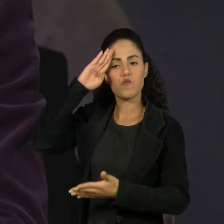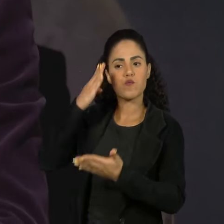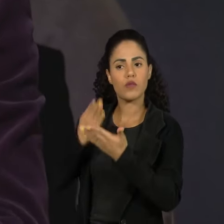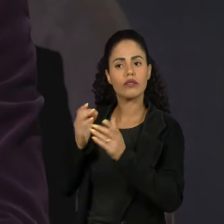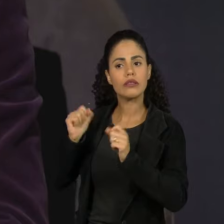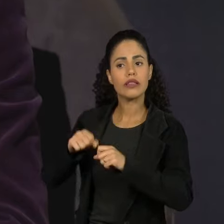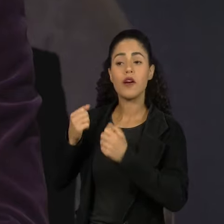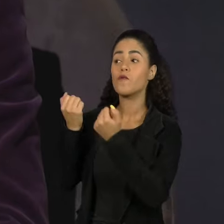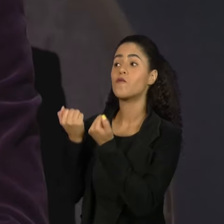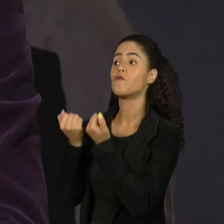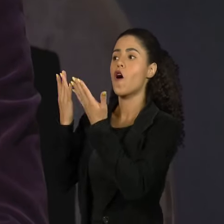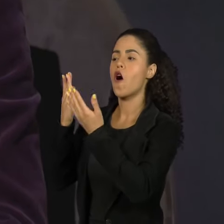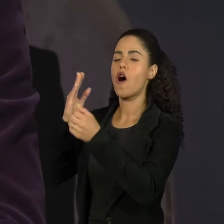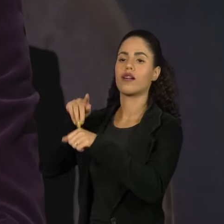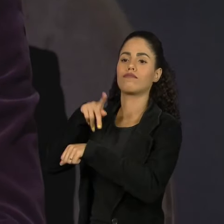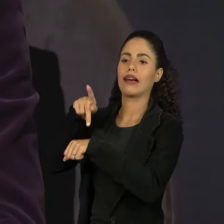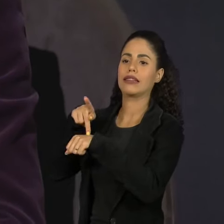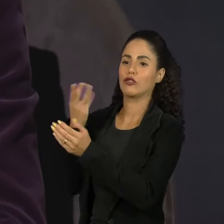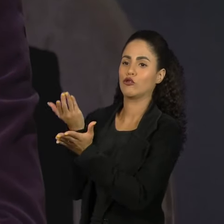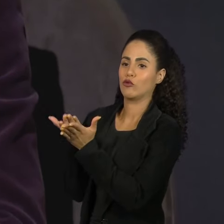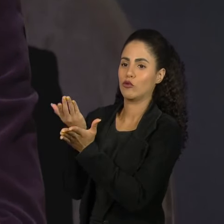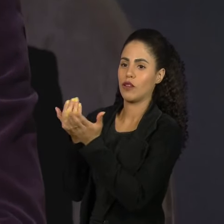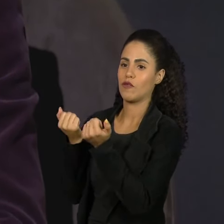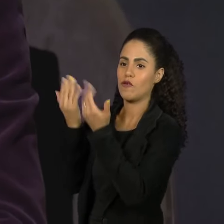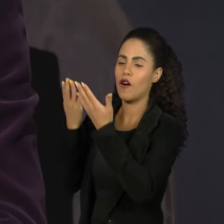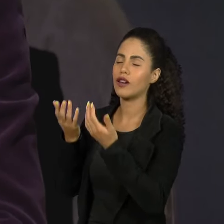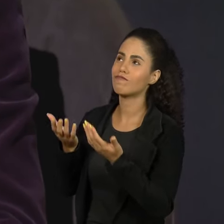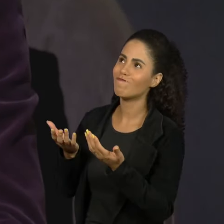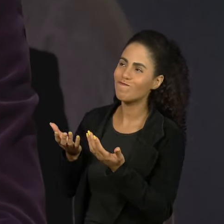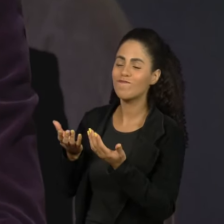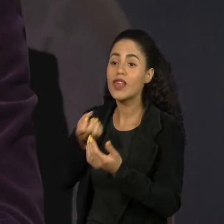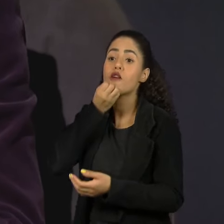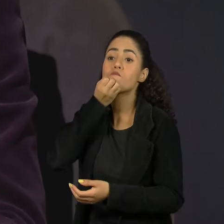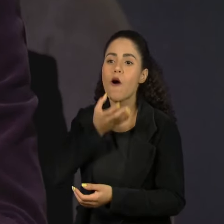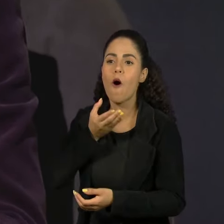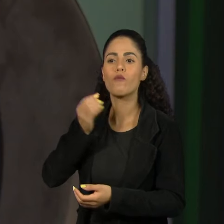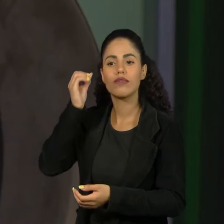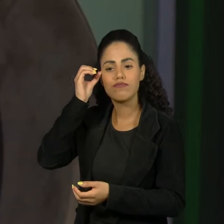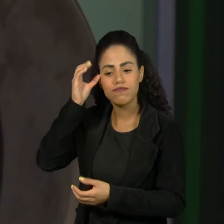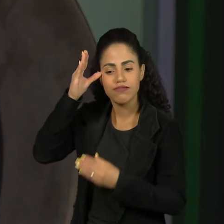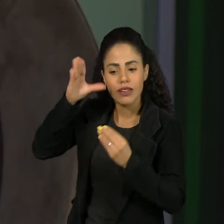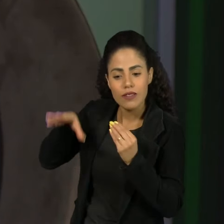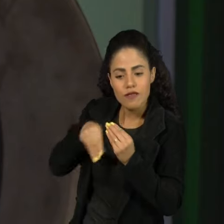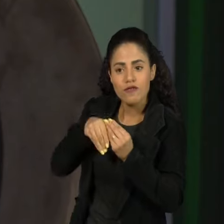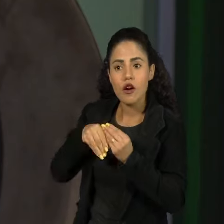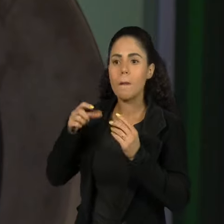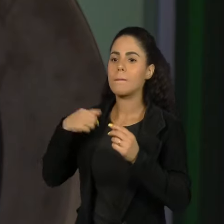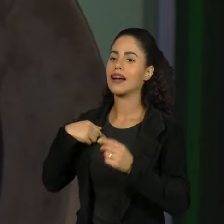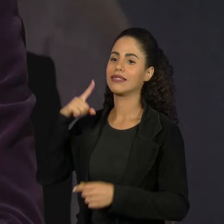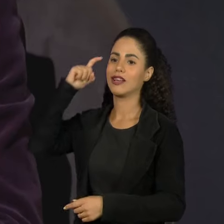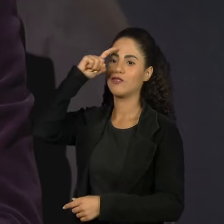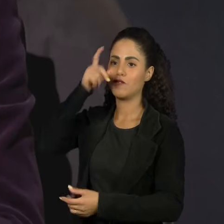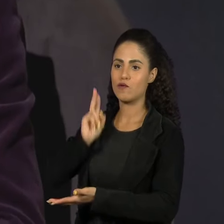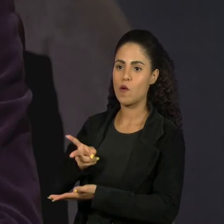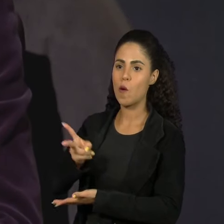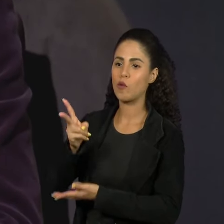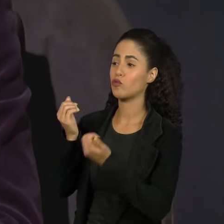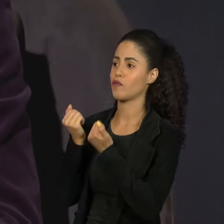ir para o exterior é um desenraizamento, né? Não é fácil você se estabelecer numa